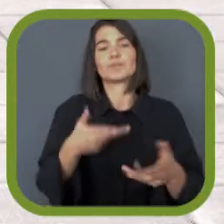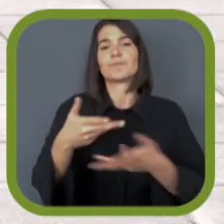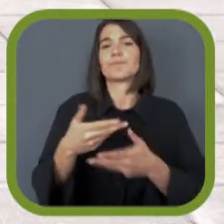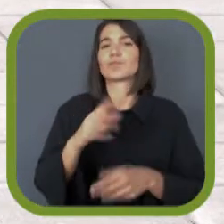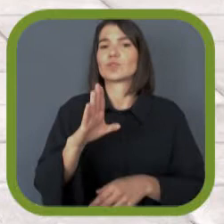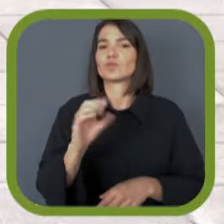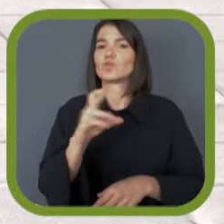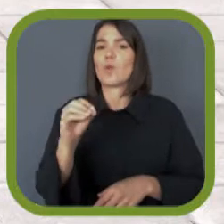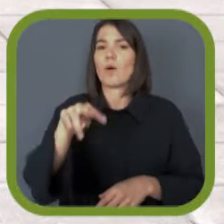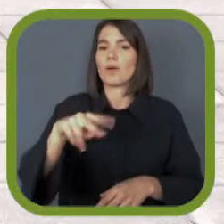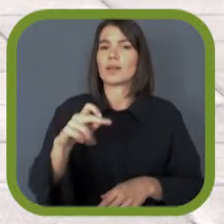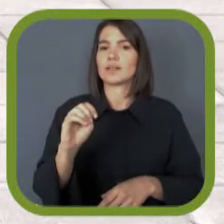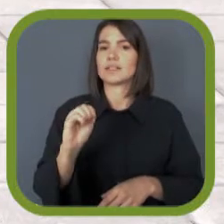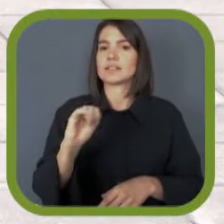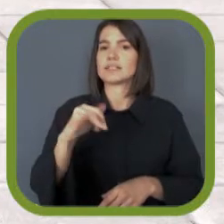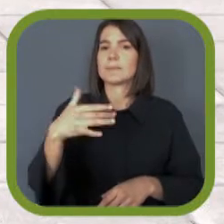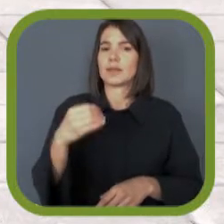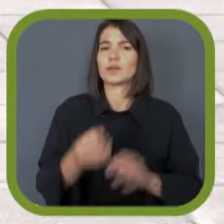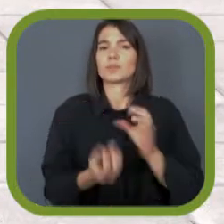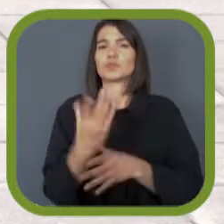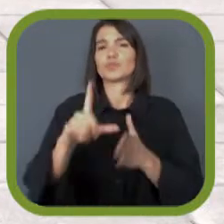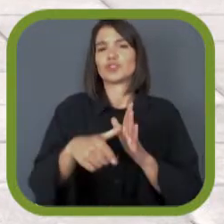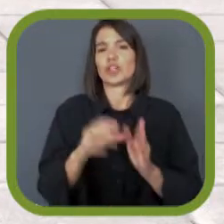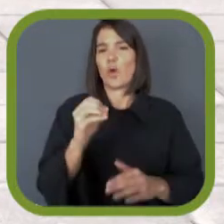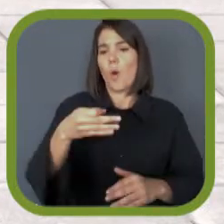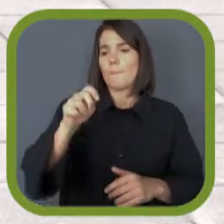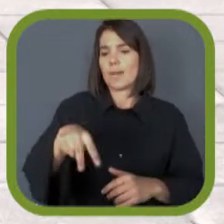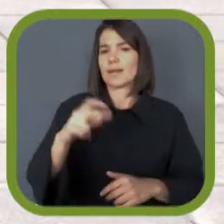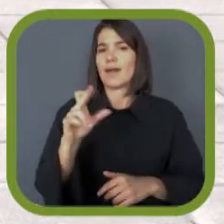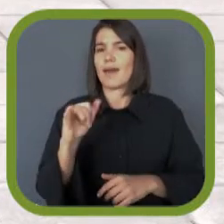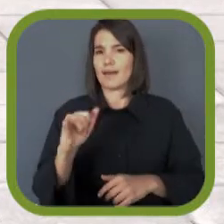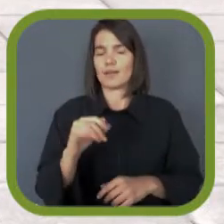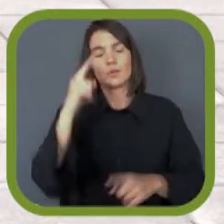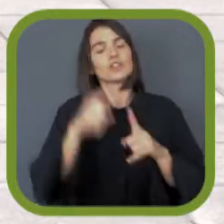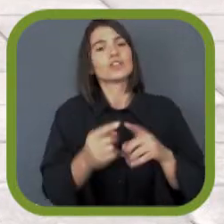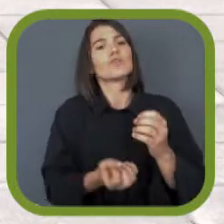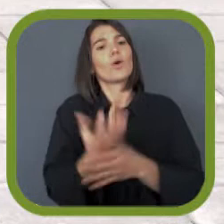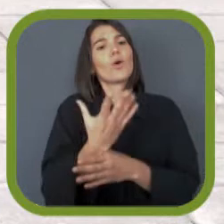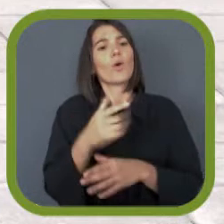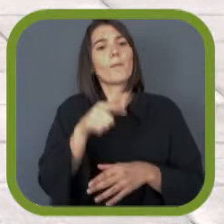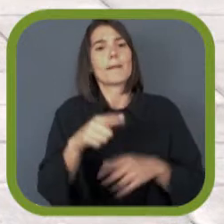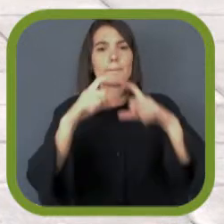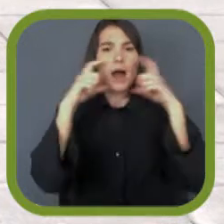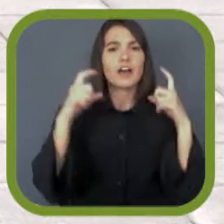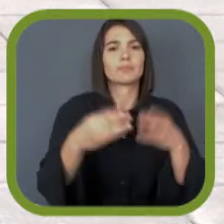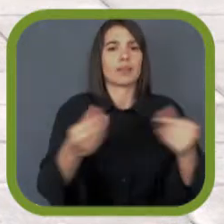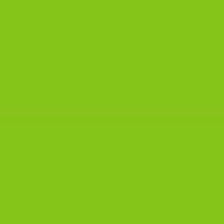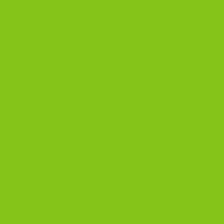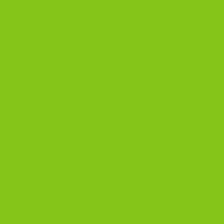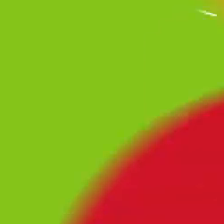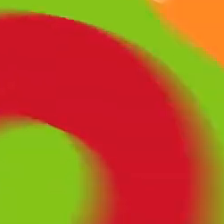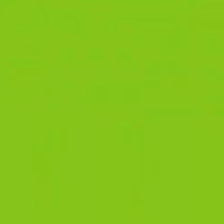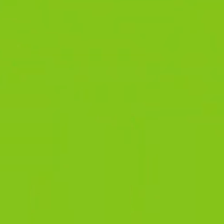à conversa com João Nascimento, fundador do projeto Open Air. A missão é produzir máscaras e equipamentos de combate ao vírus em